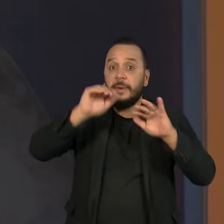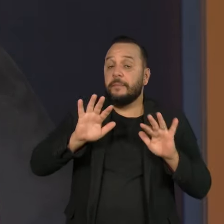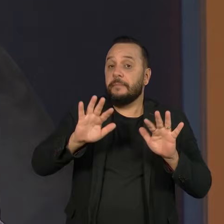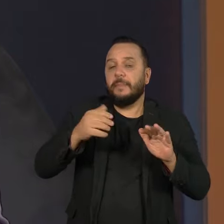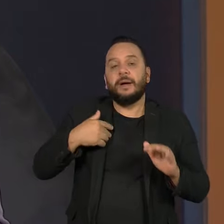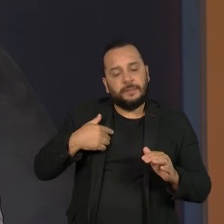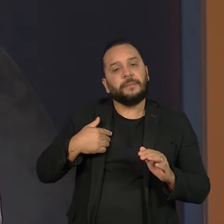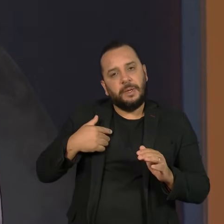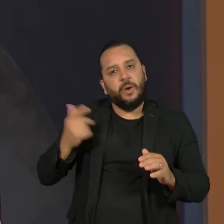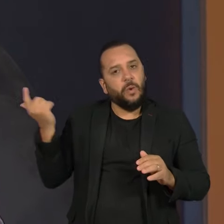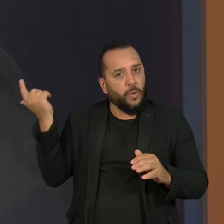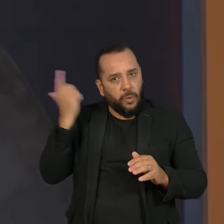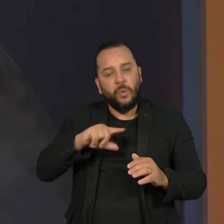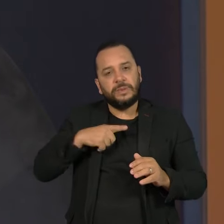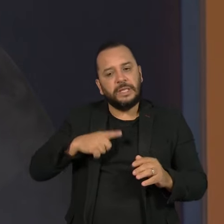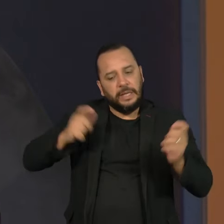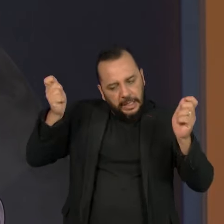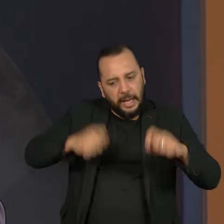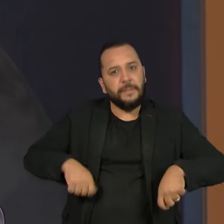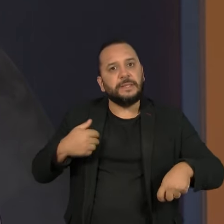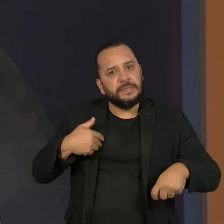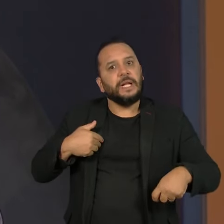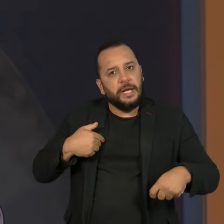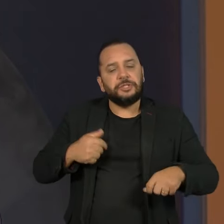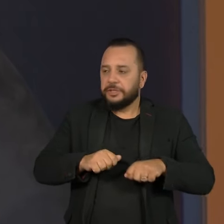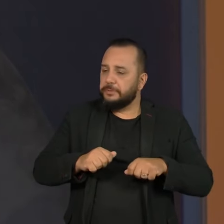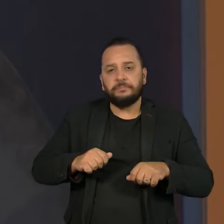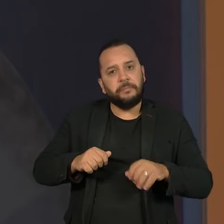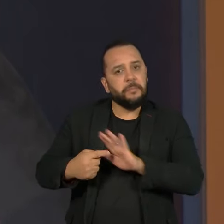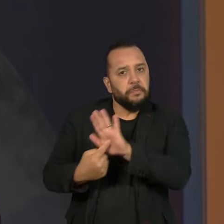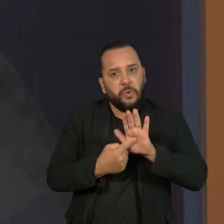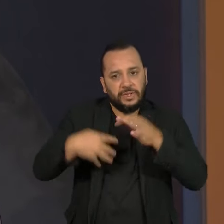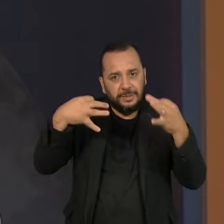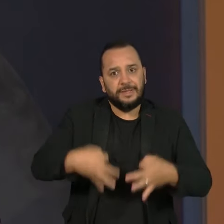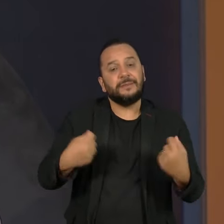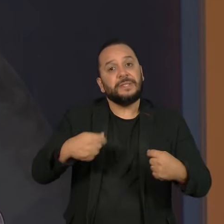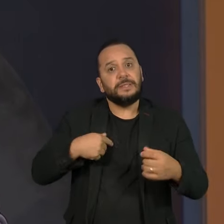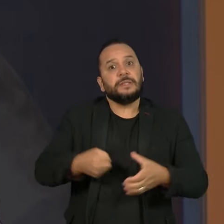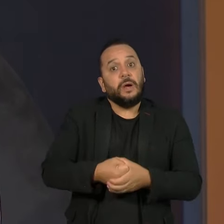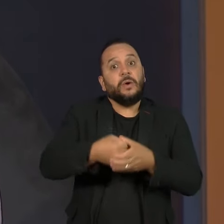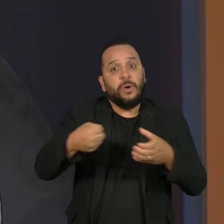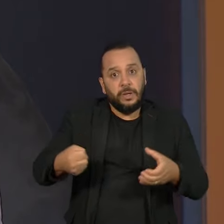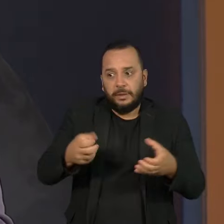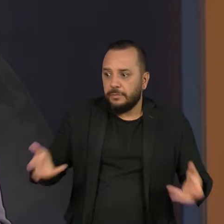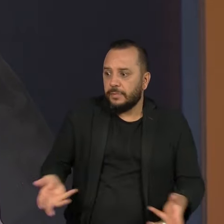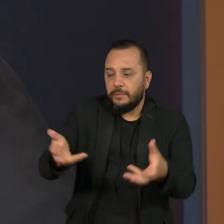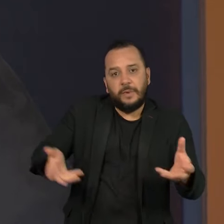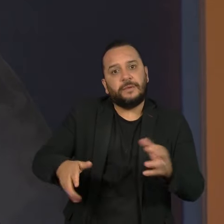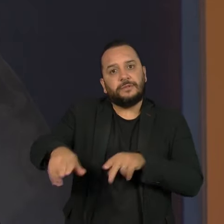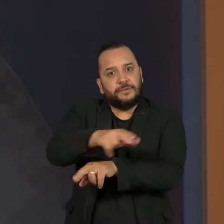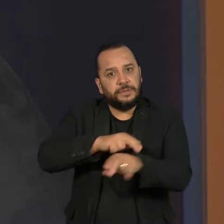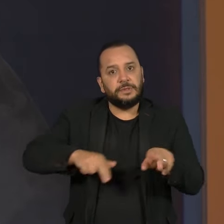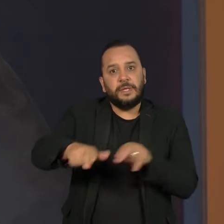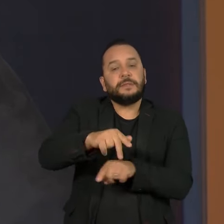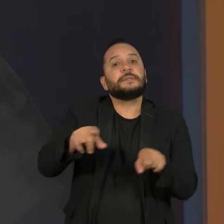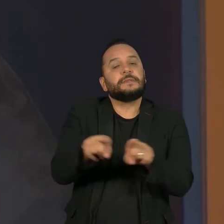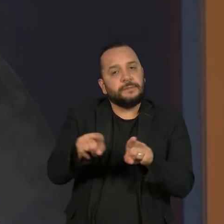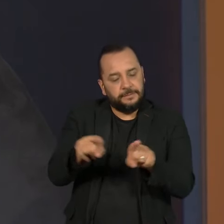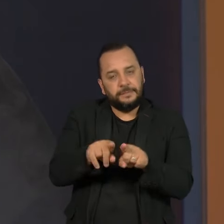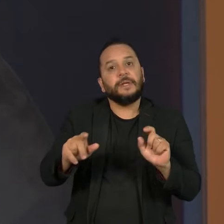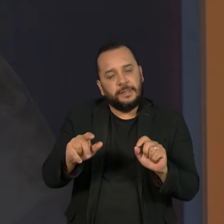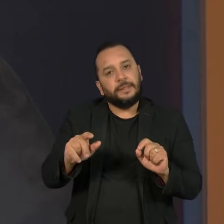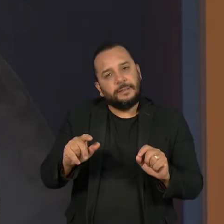potencial, é importante que se estabeleça ações afirmativas que promovam a diversidade, principalmente a